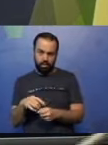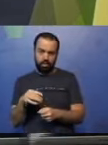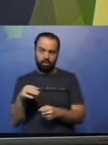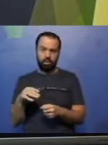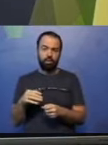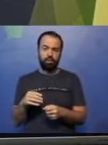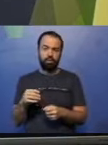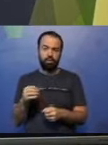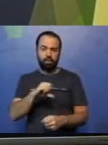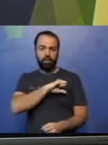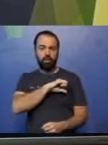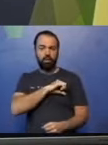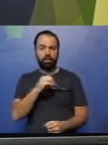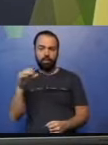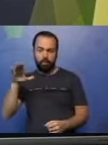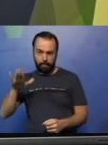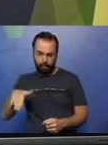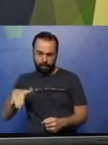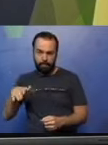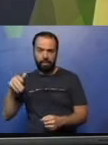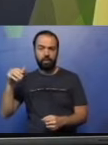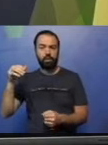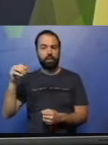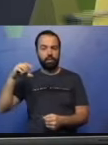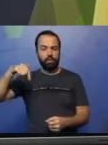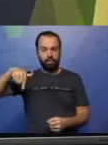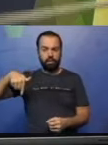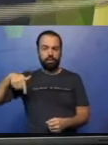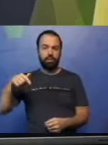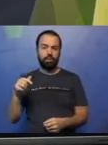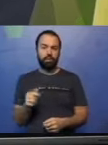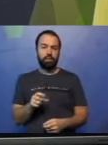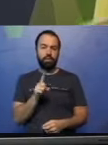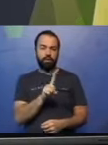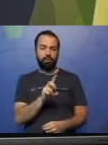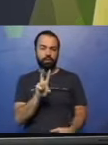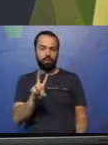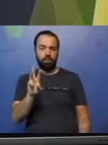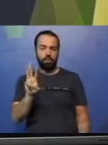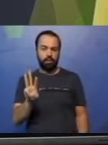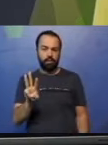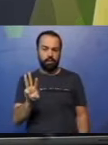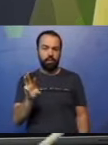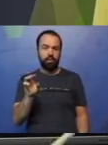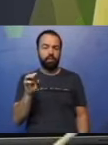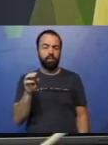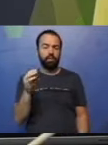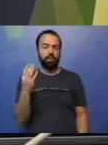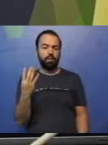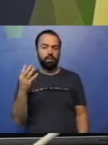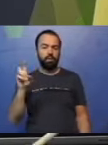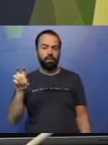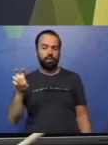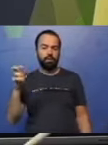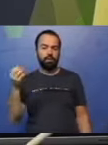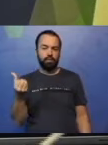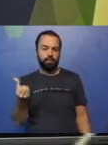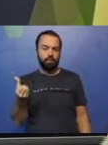Bom, menor que 7 são 1, 2, 3, 4,